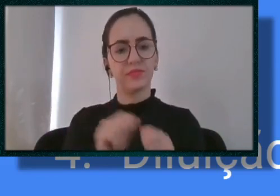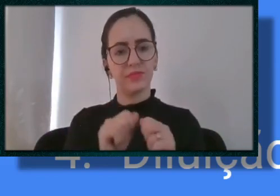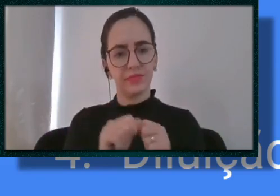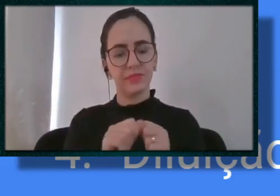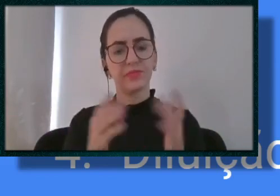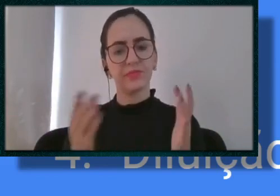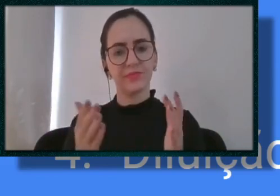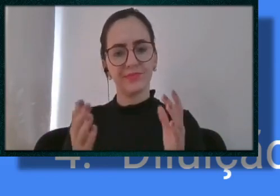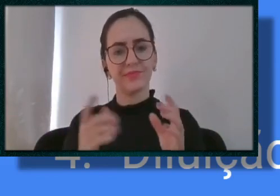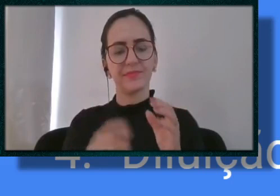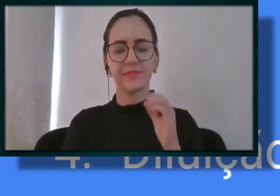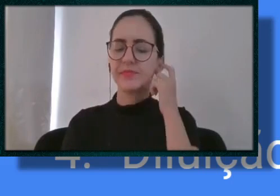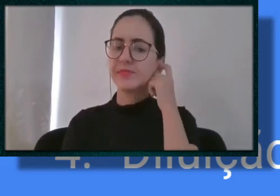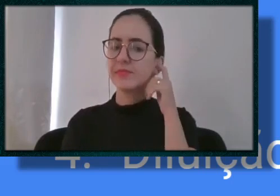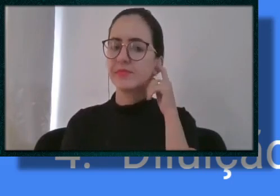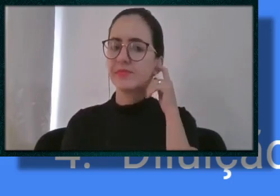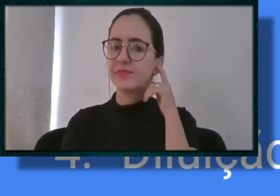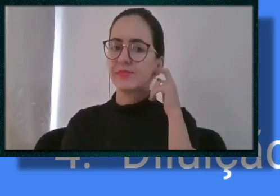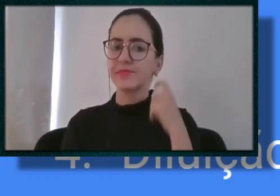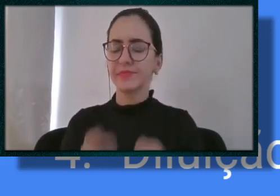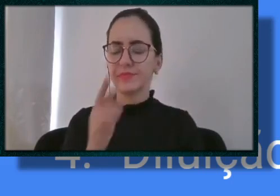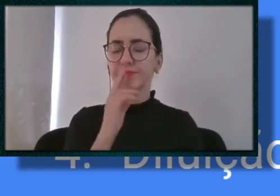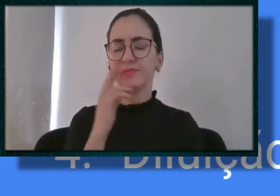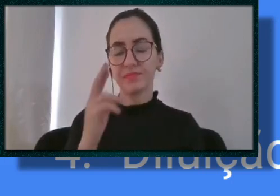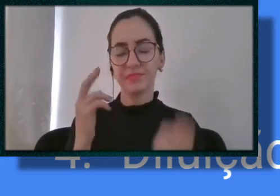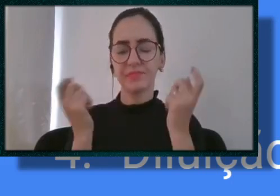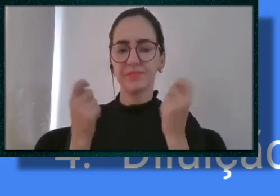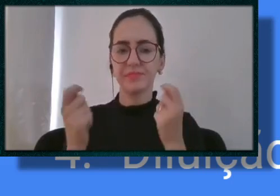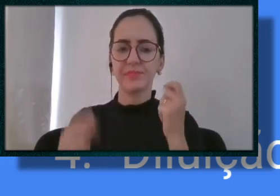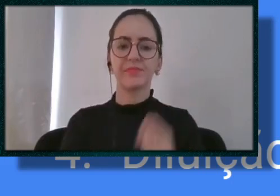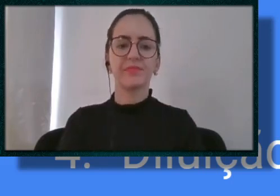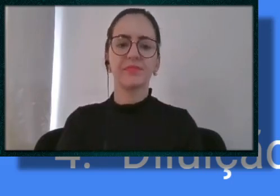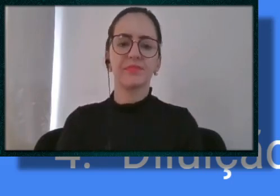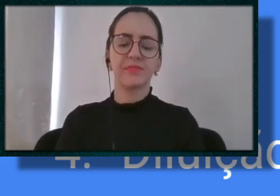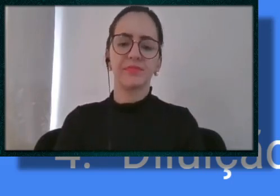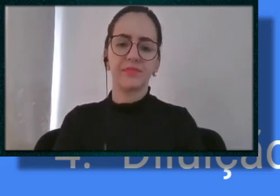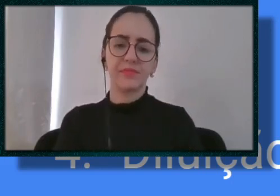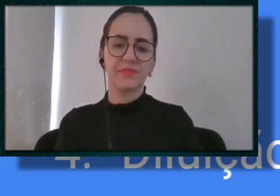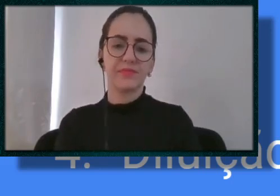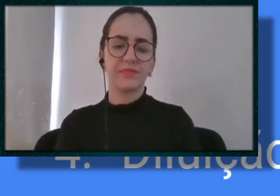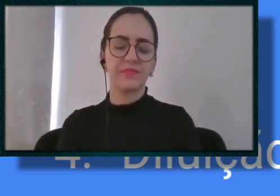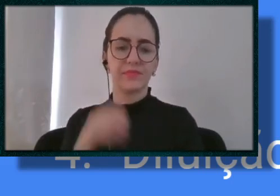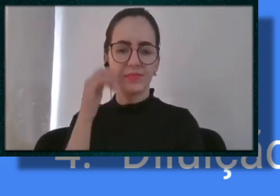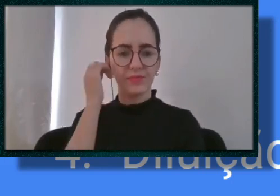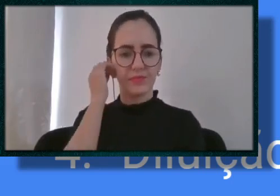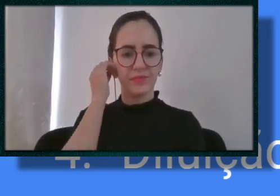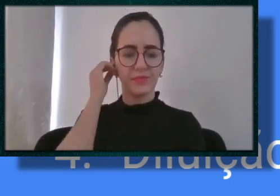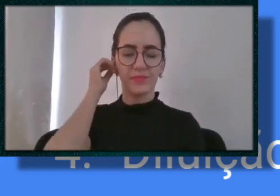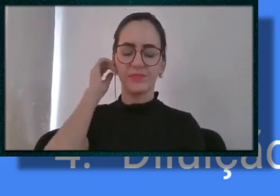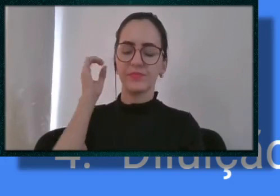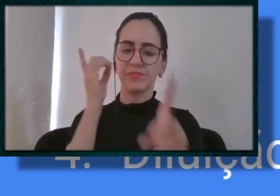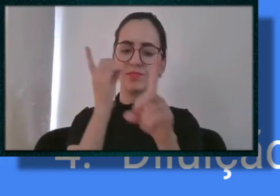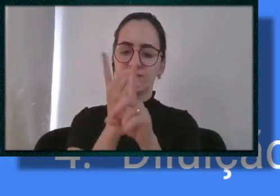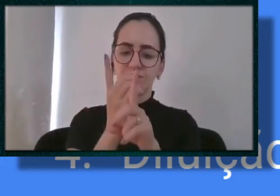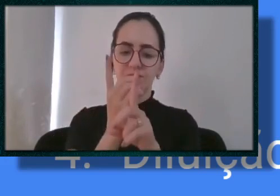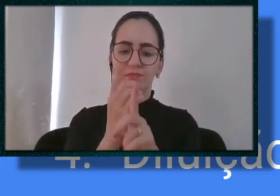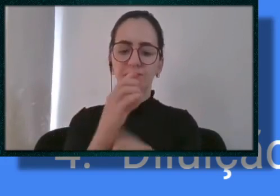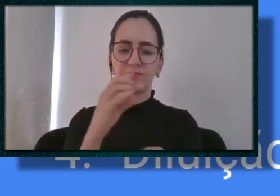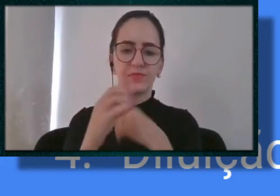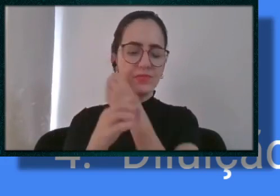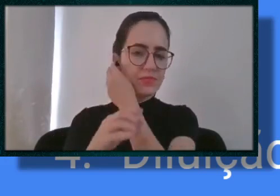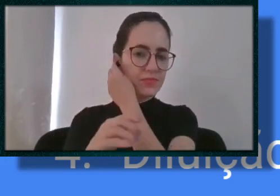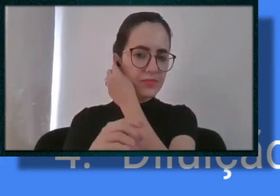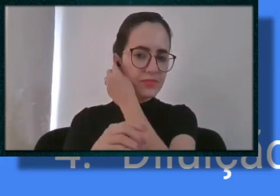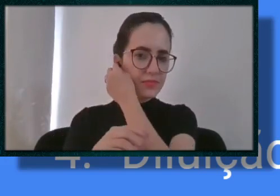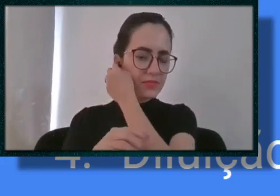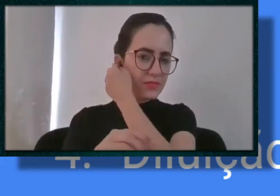para a solução da questão. A solução da questão vai ser descobrir qual é a concentração de sal de cozinha que foi